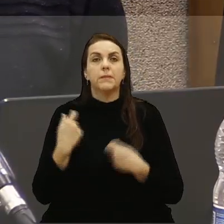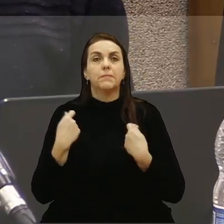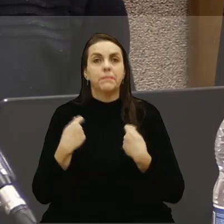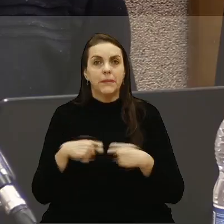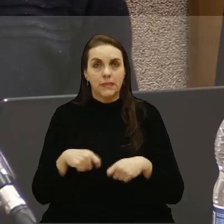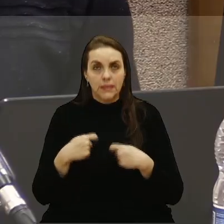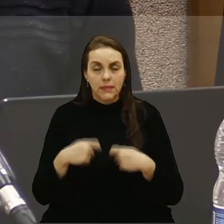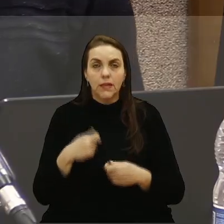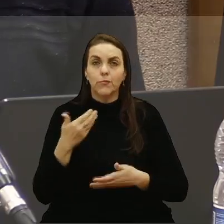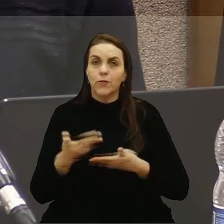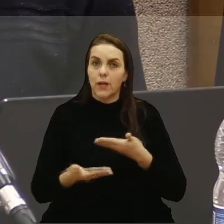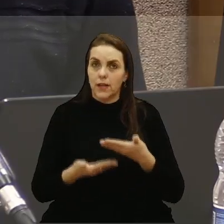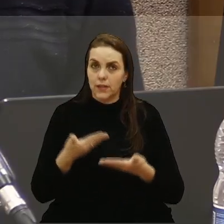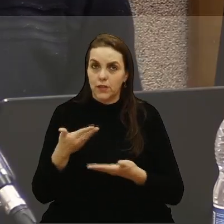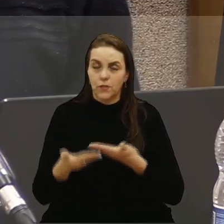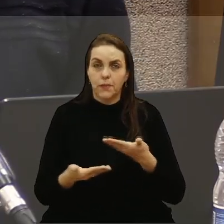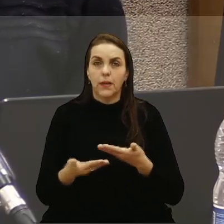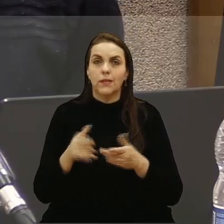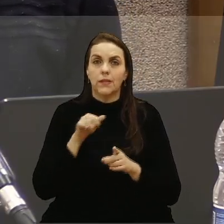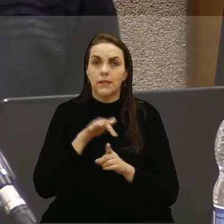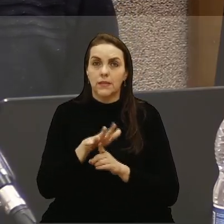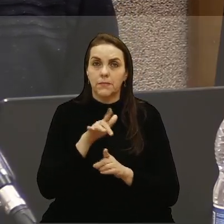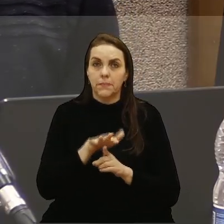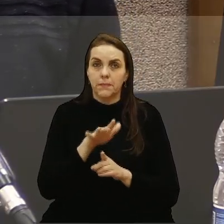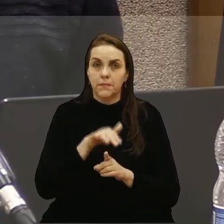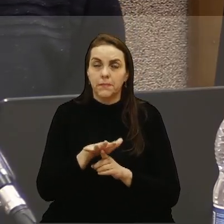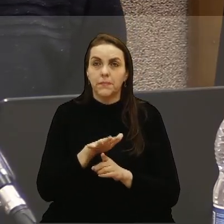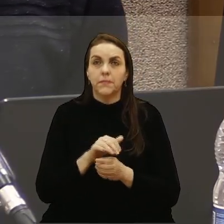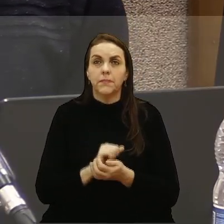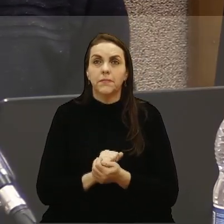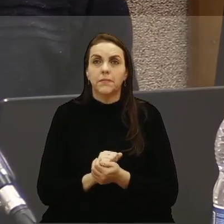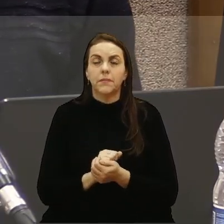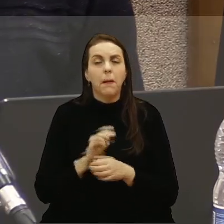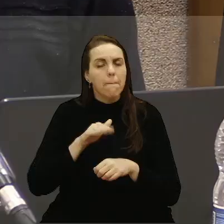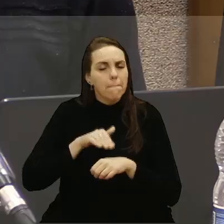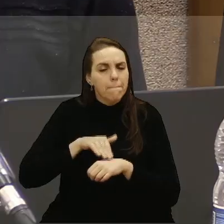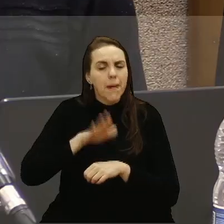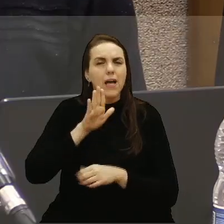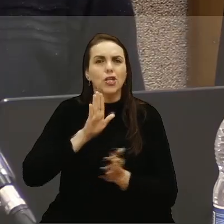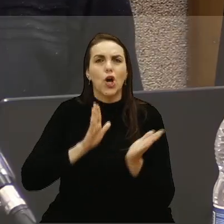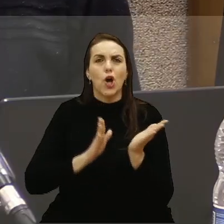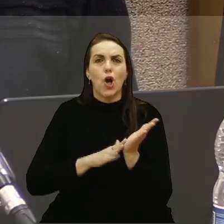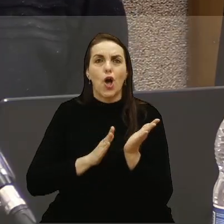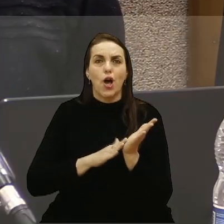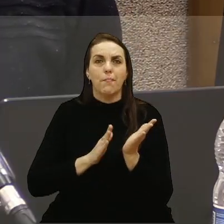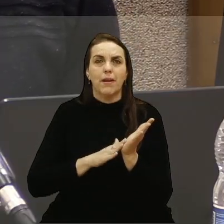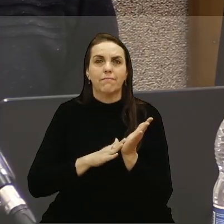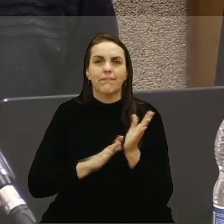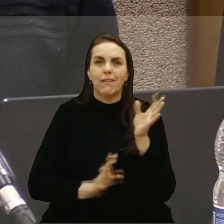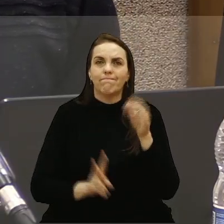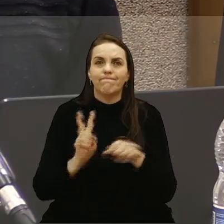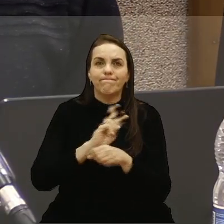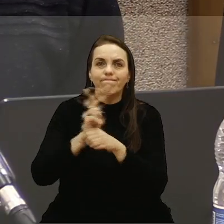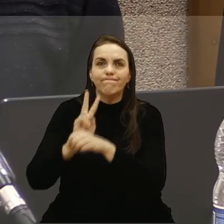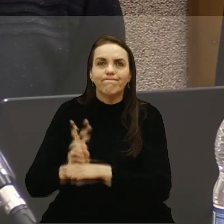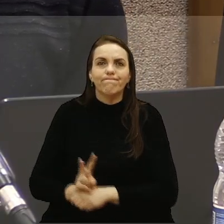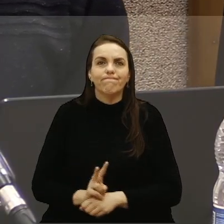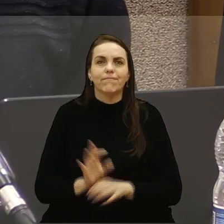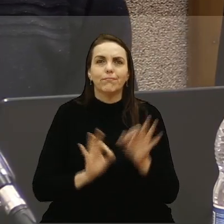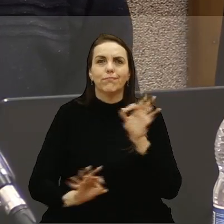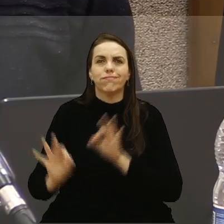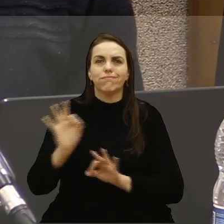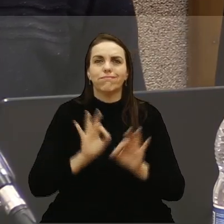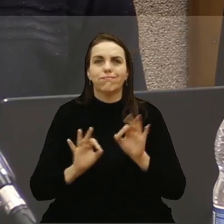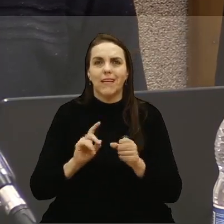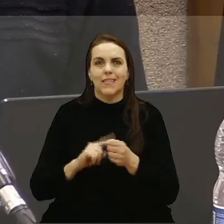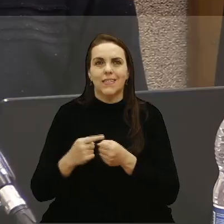precisamos atender as demandas que mais nos cobram, que é a zeladoria. Então, nas